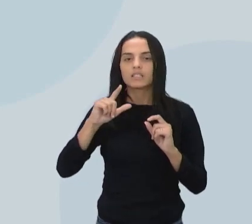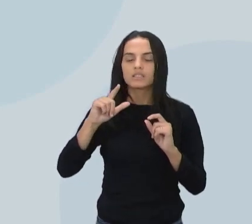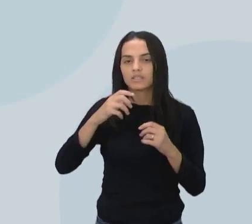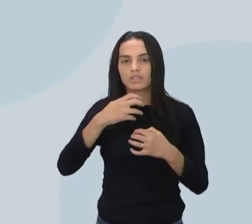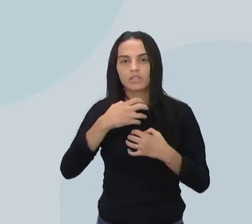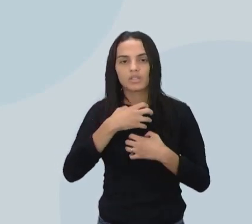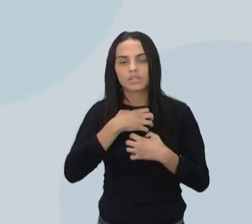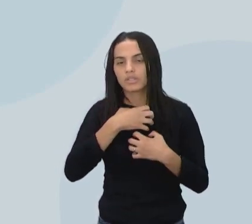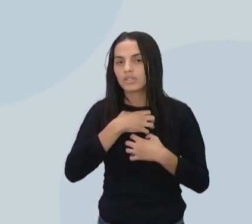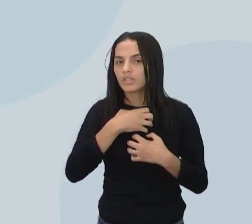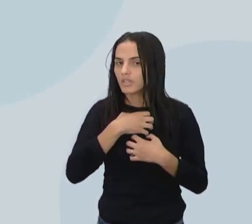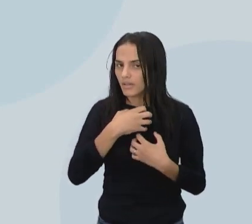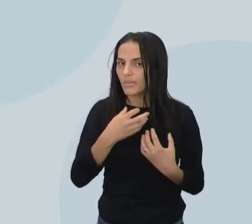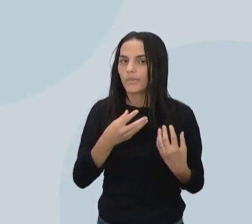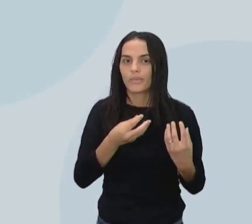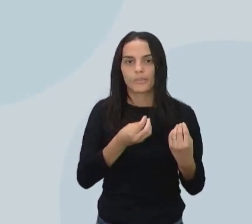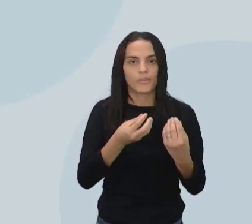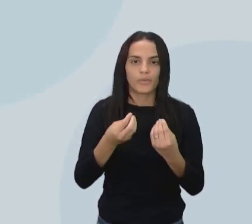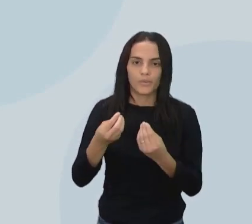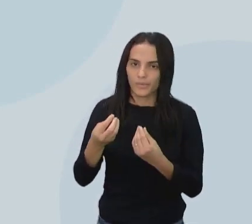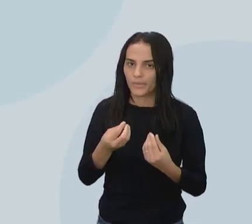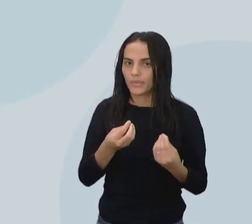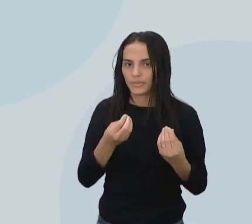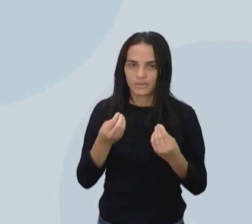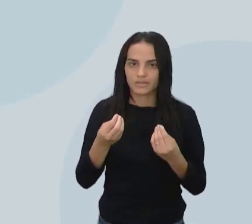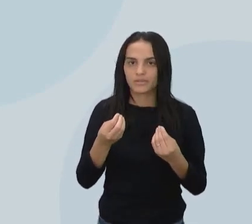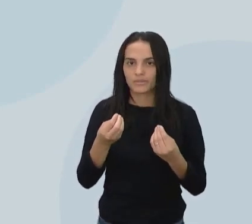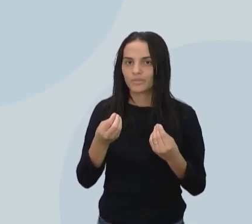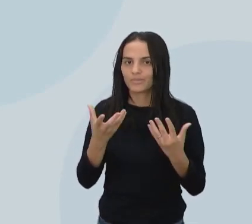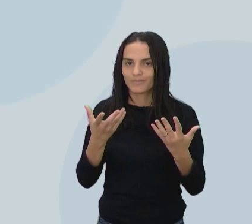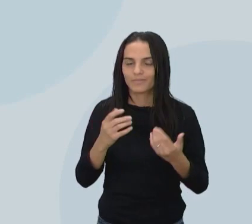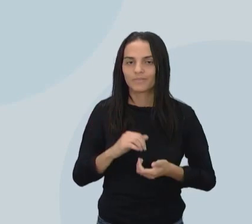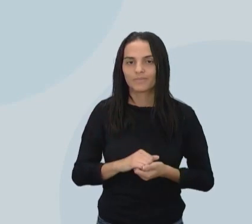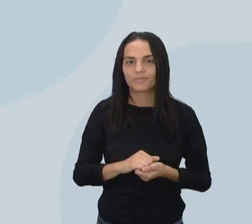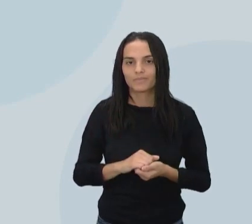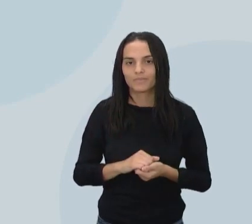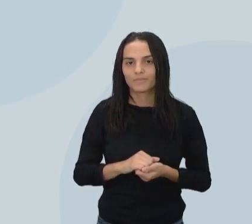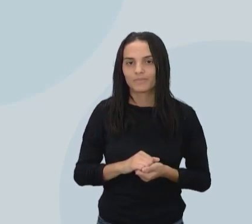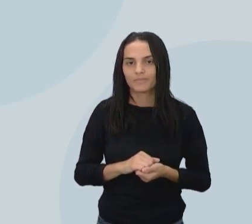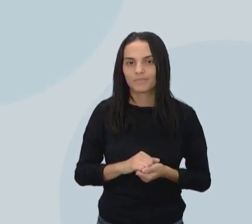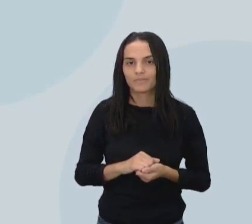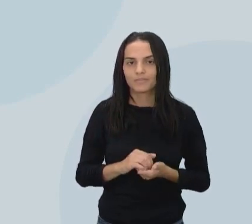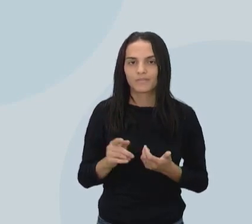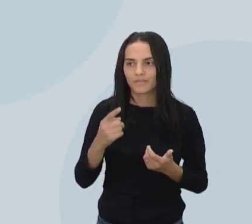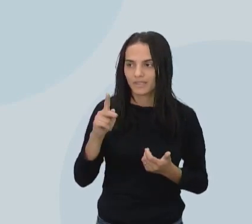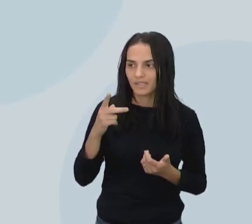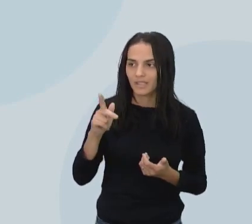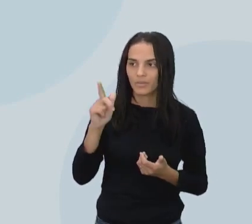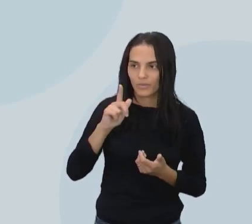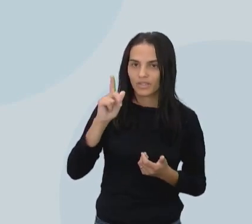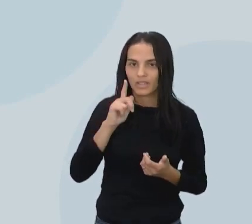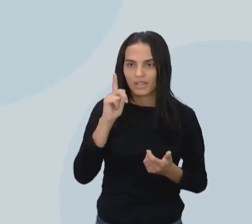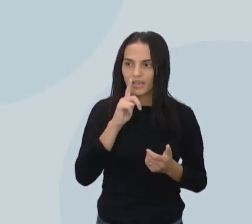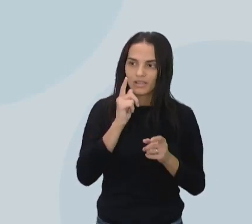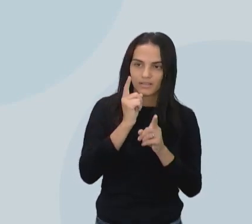fórmula bastante aí complexa, né? Você consegue identificar